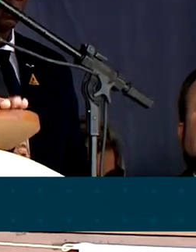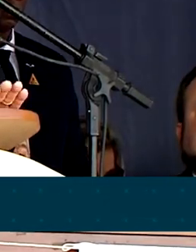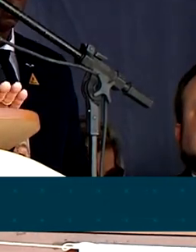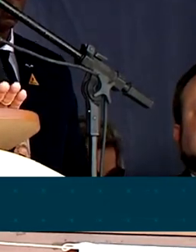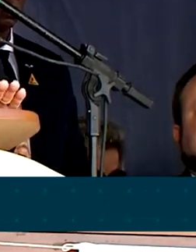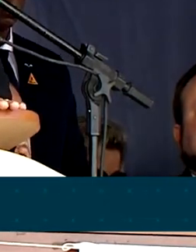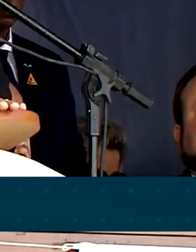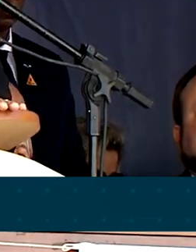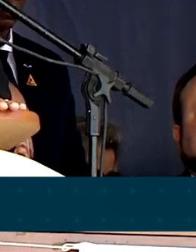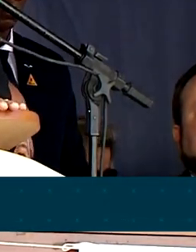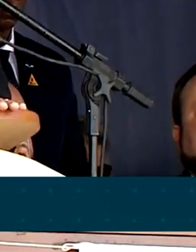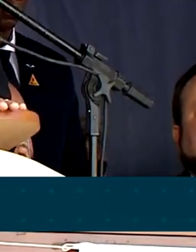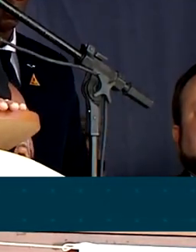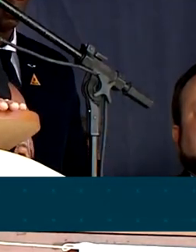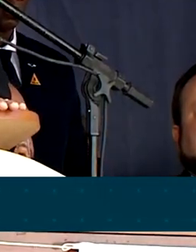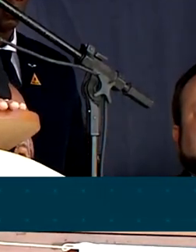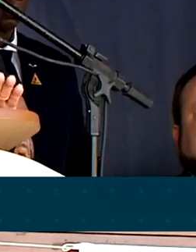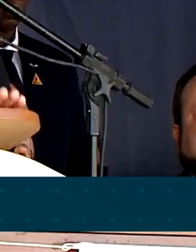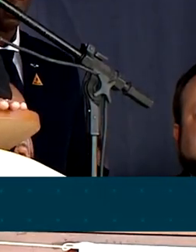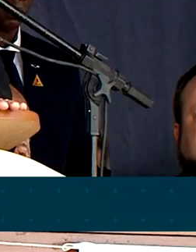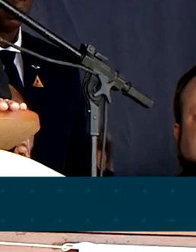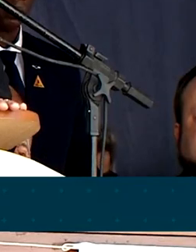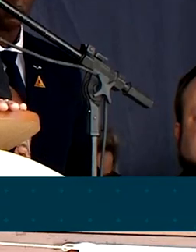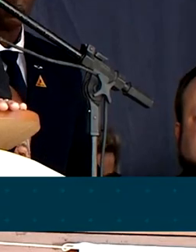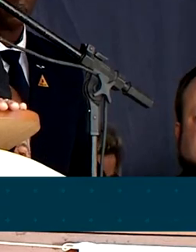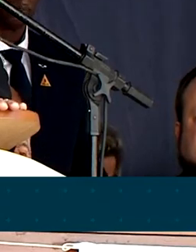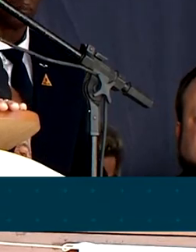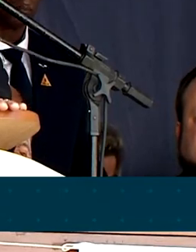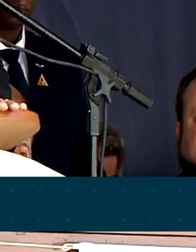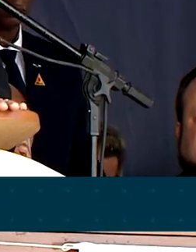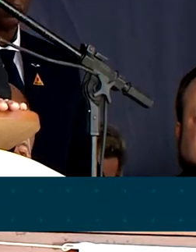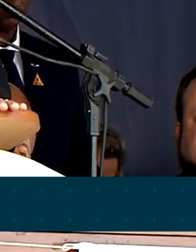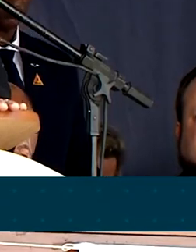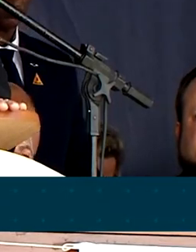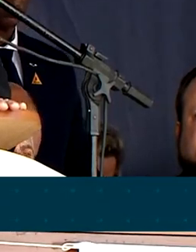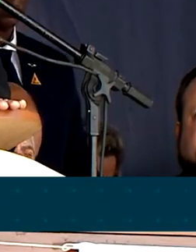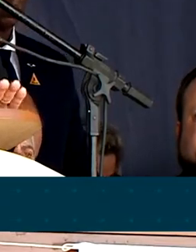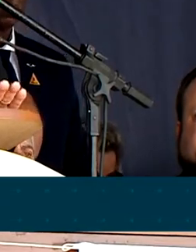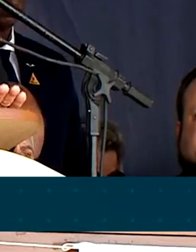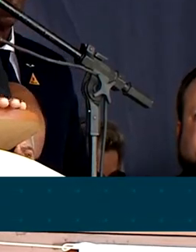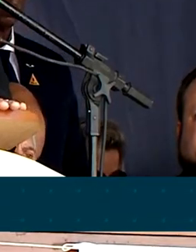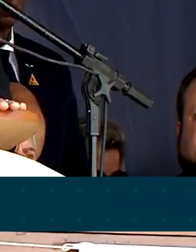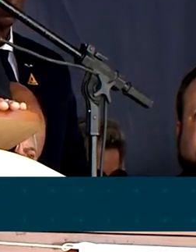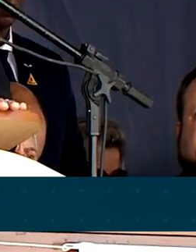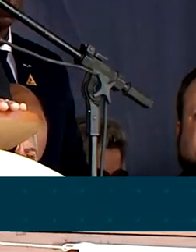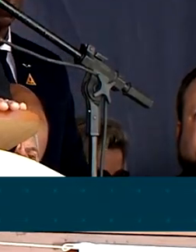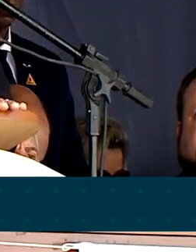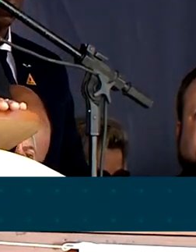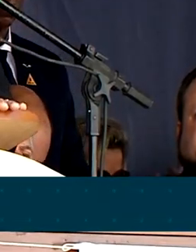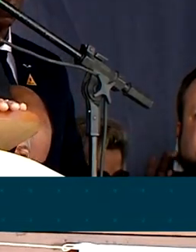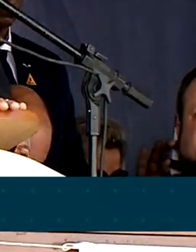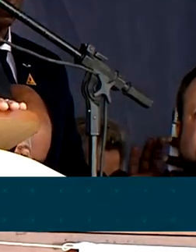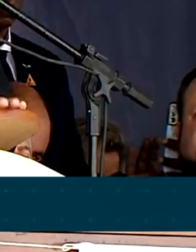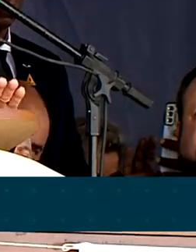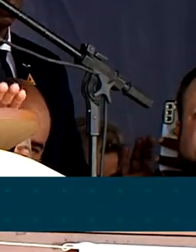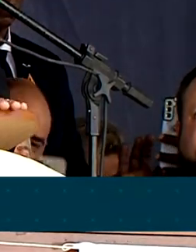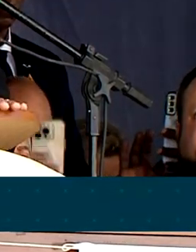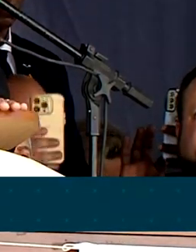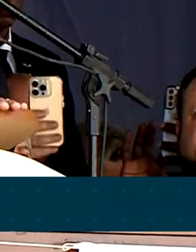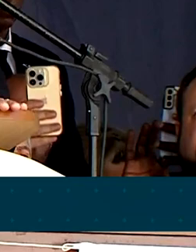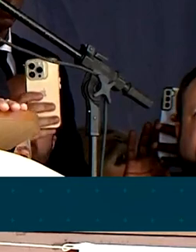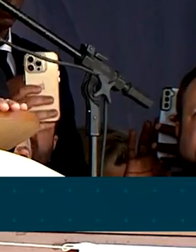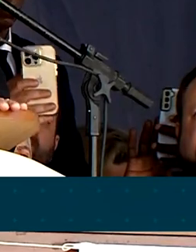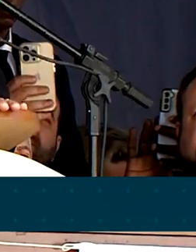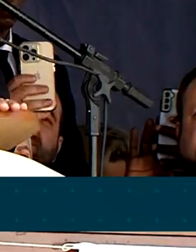e a certeza de Sangue Novo e em todos os 8 milhões e meio de quilômetros quadrados